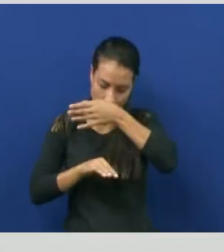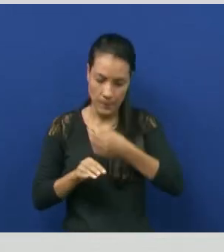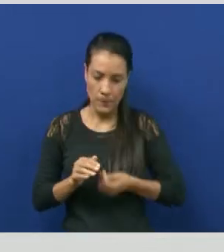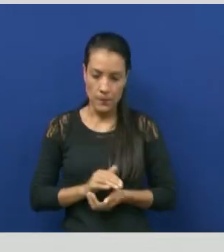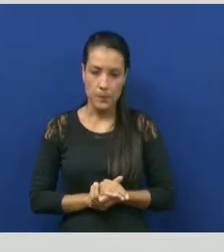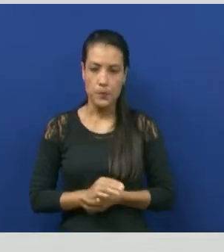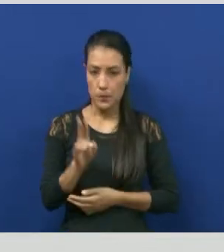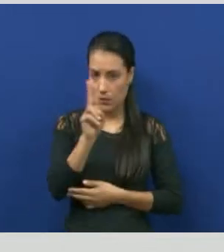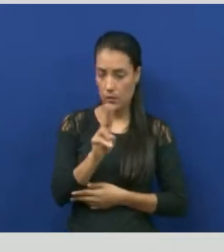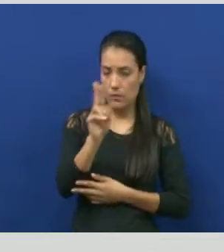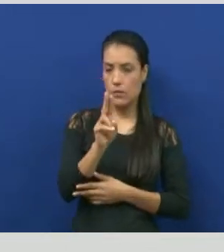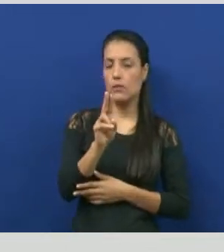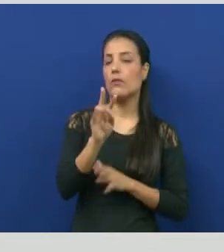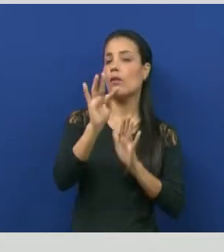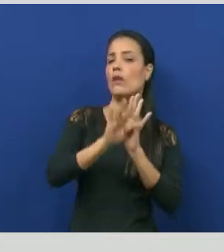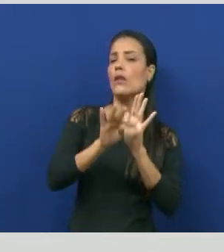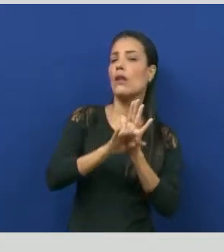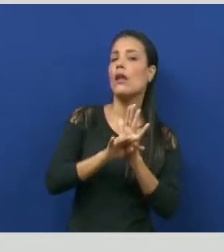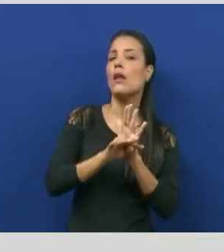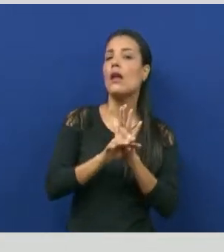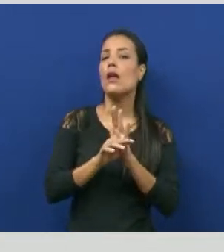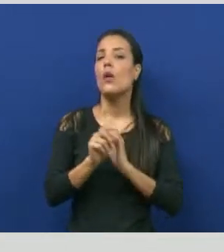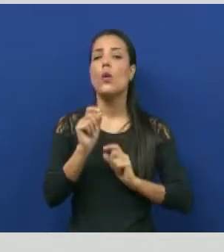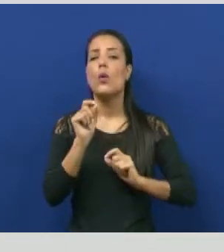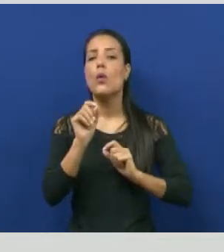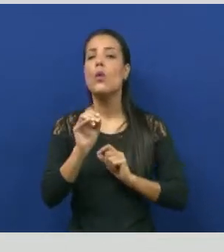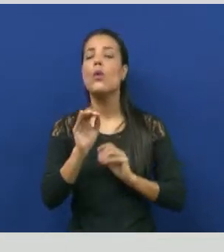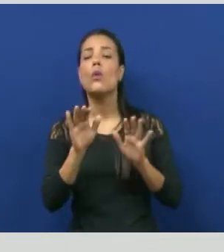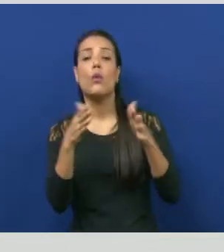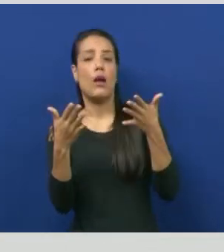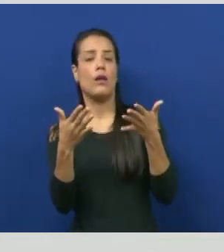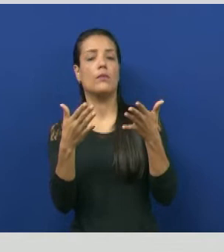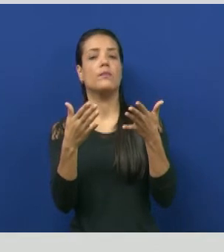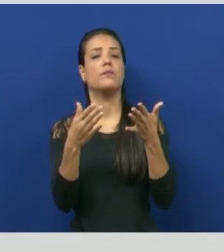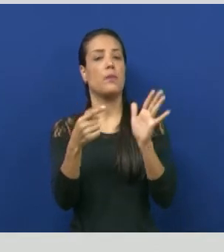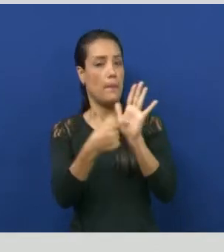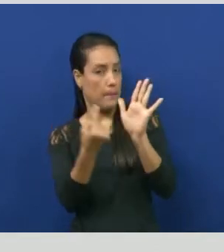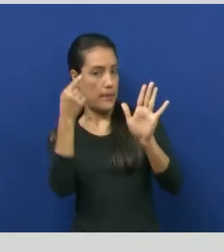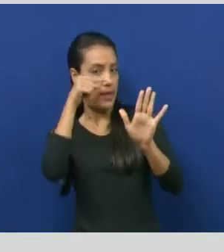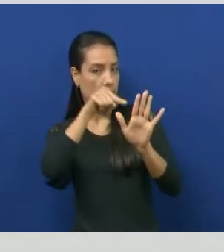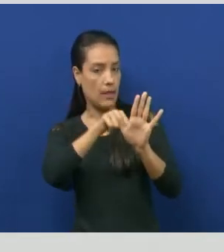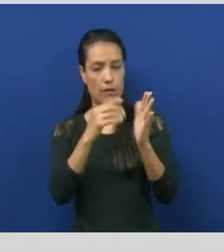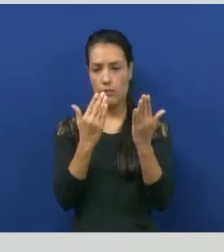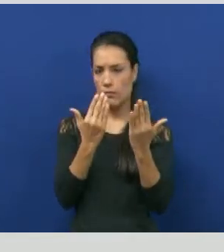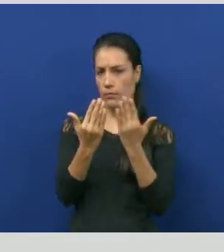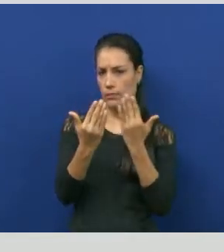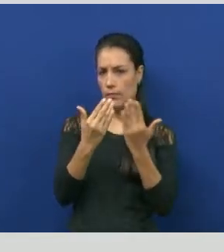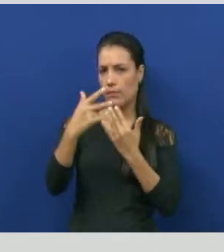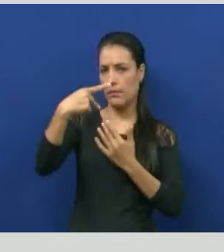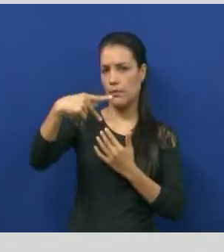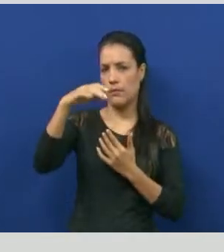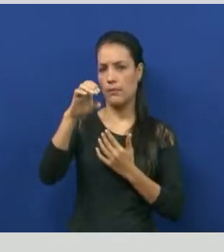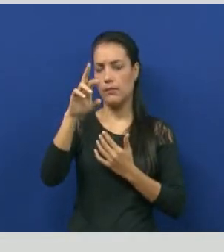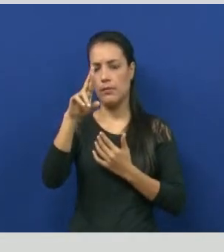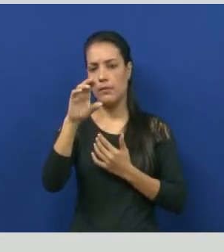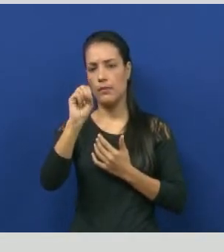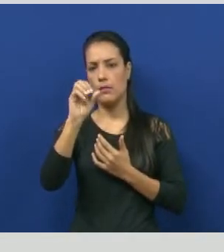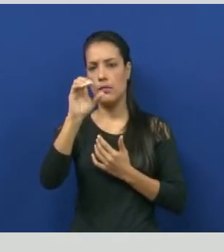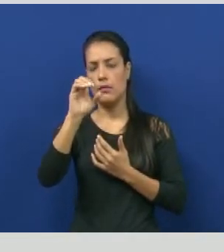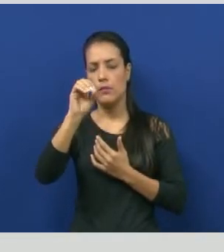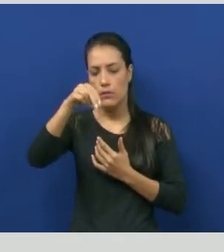texto dele. Ele utilizou as figuras de linguagem, metáfora, comparação, personificação e hipérbole.